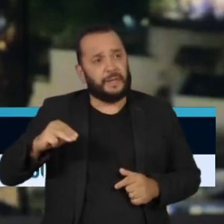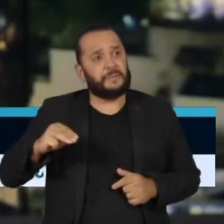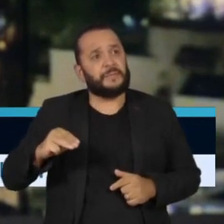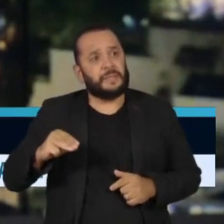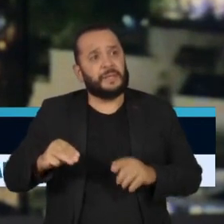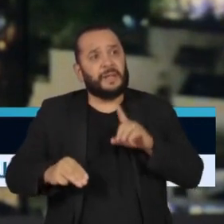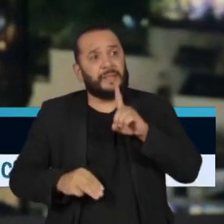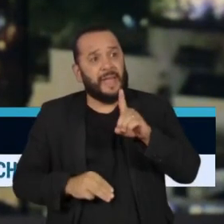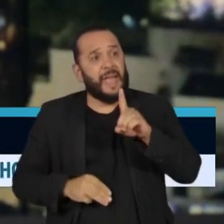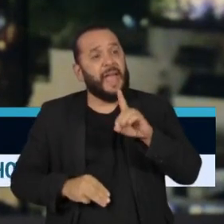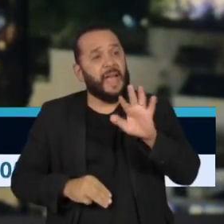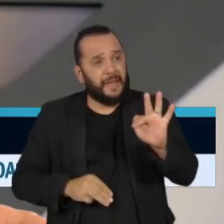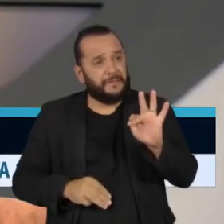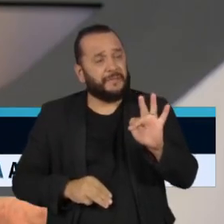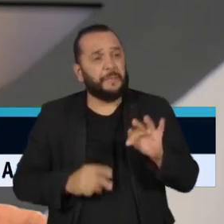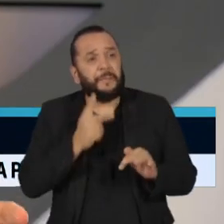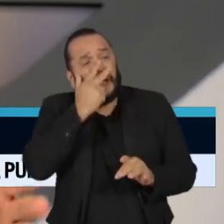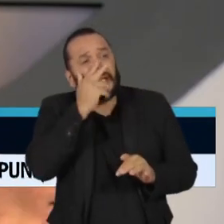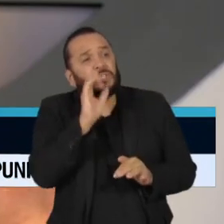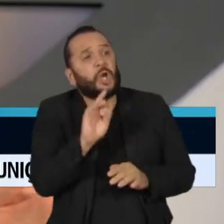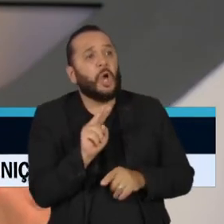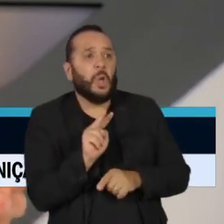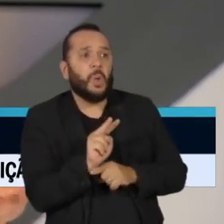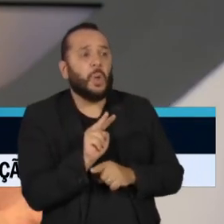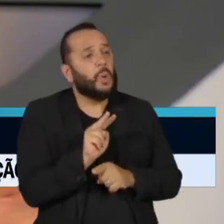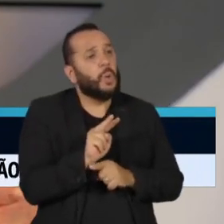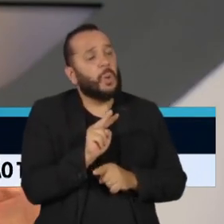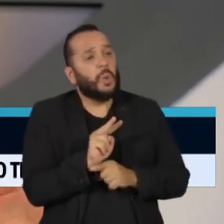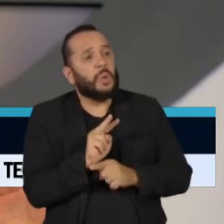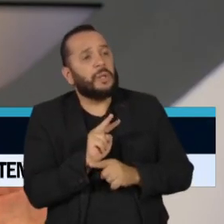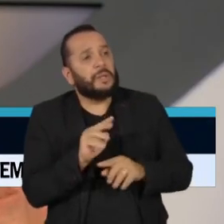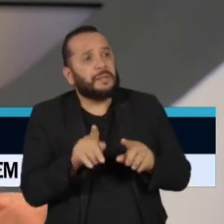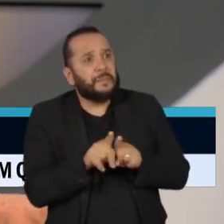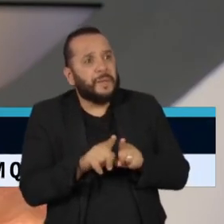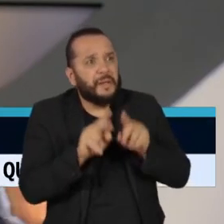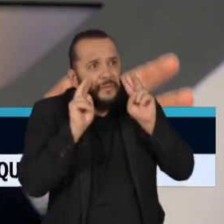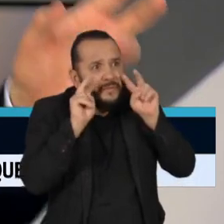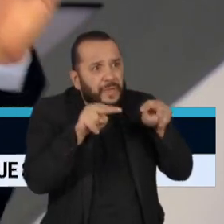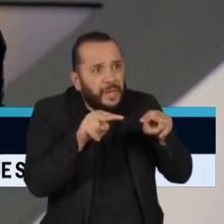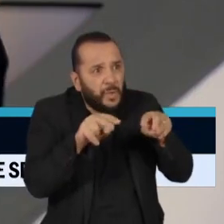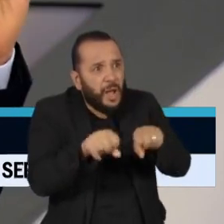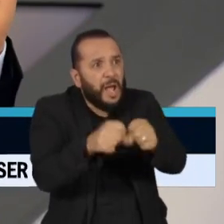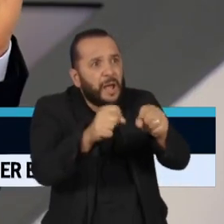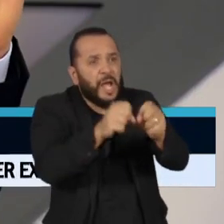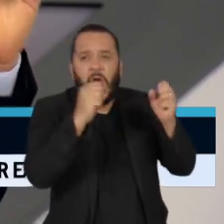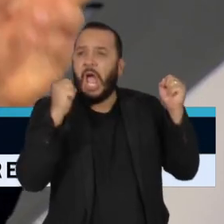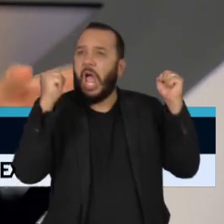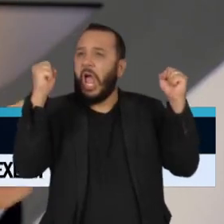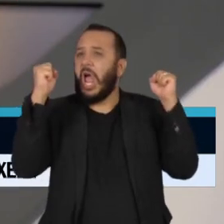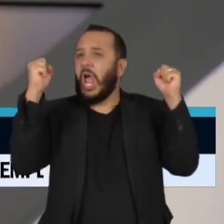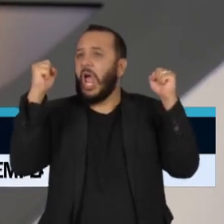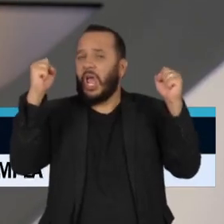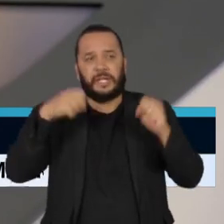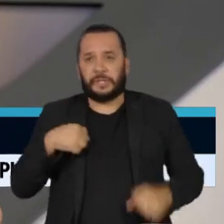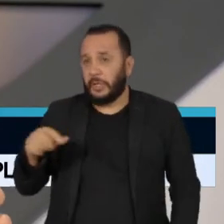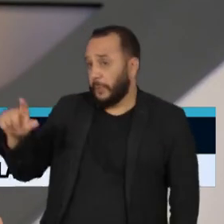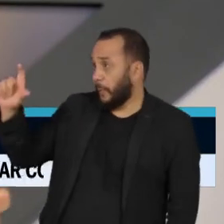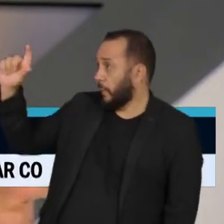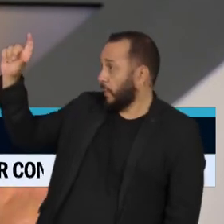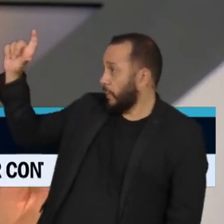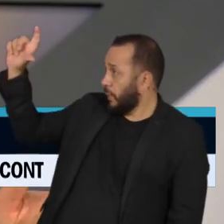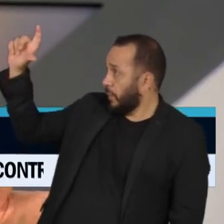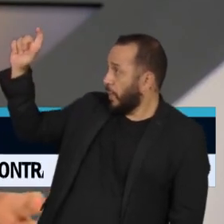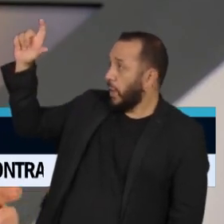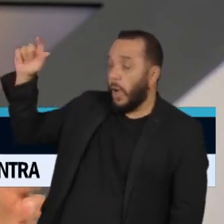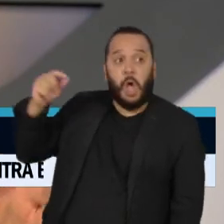só escutou como praticamente comemorou a invasão fez selfies deu